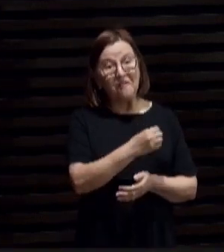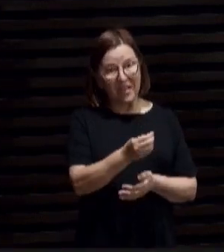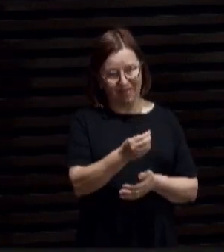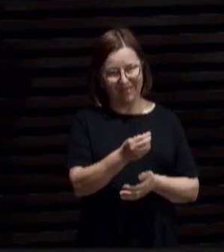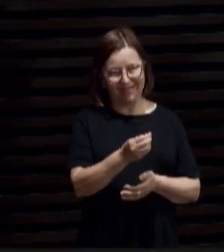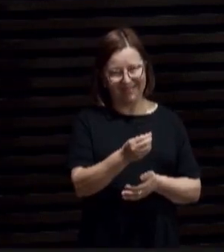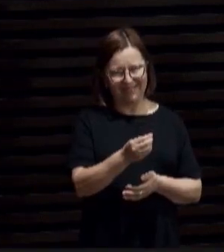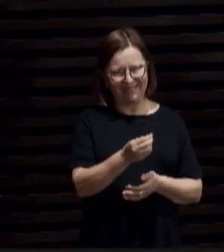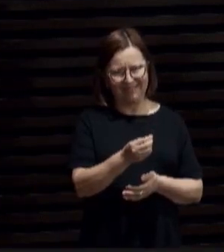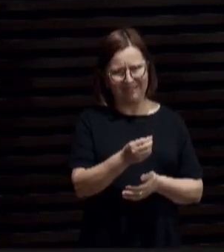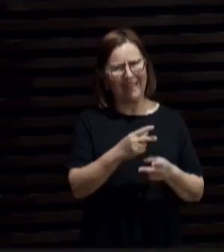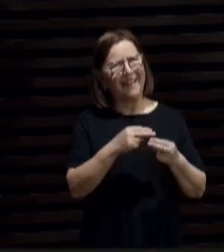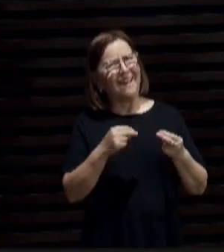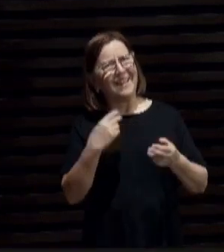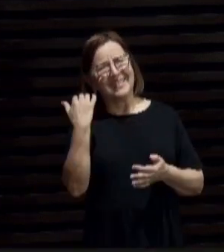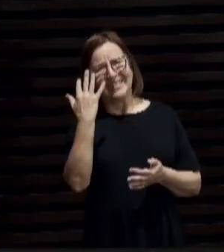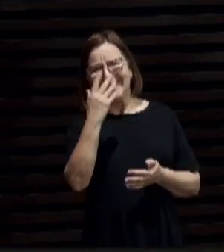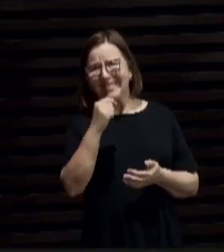filhos, que coisa mais doce,